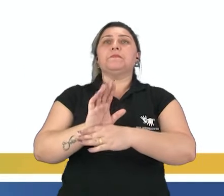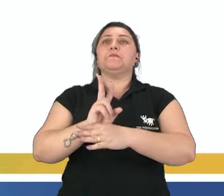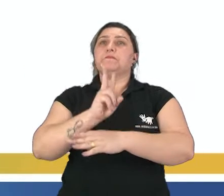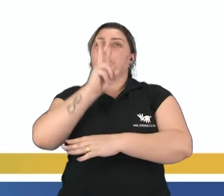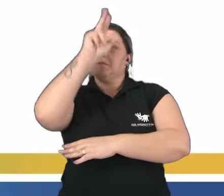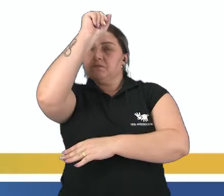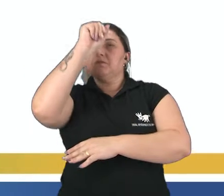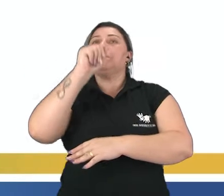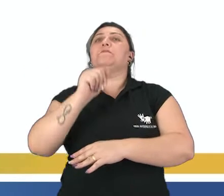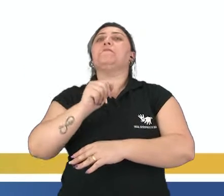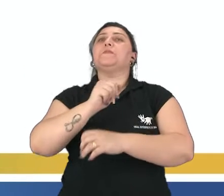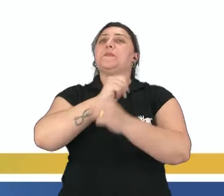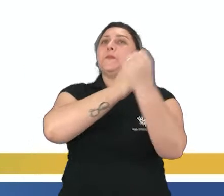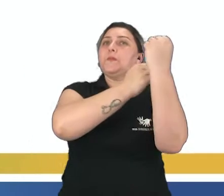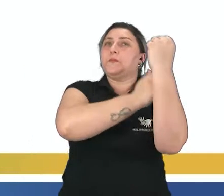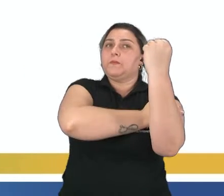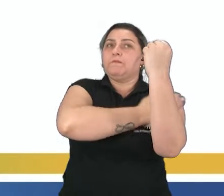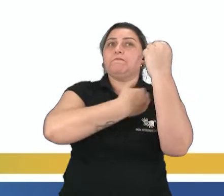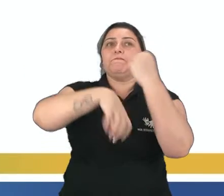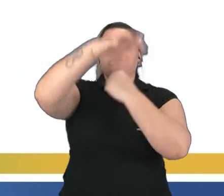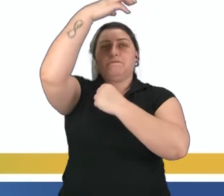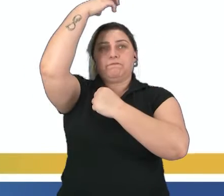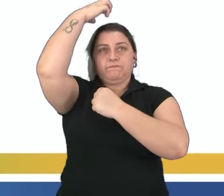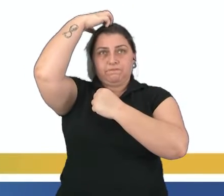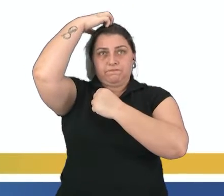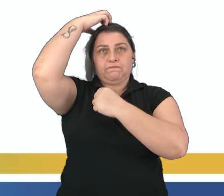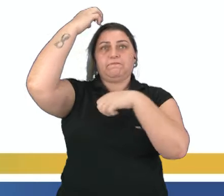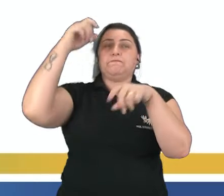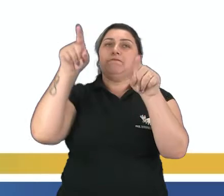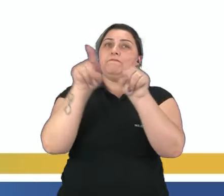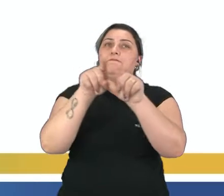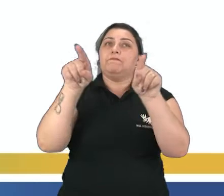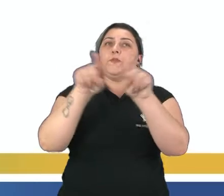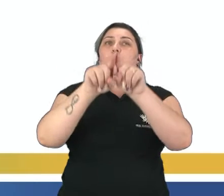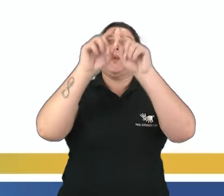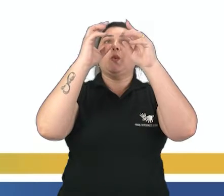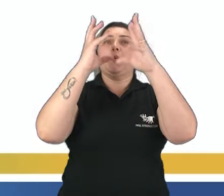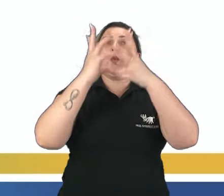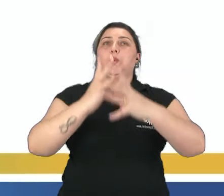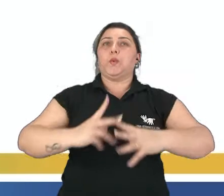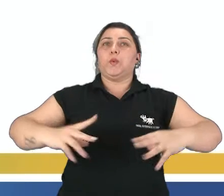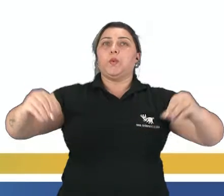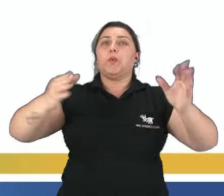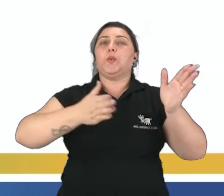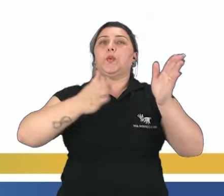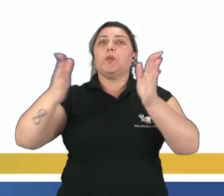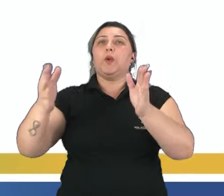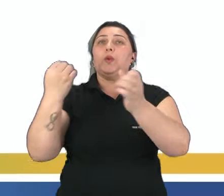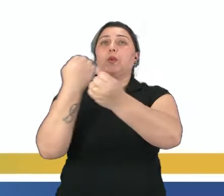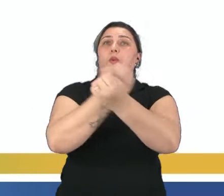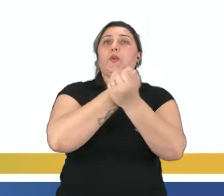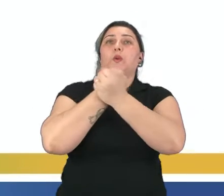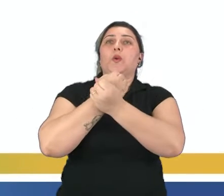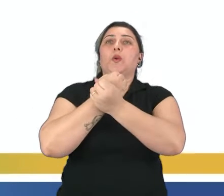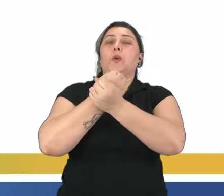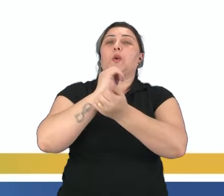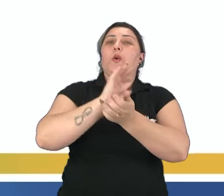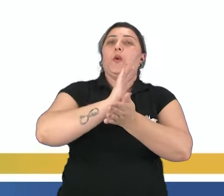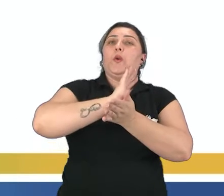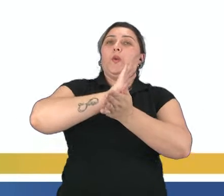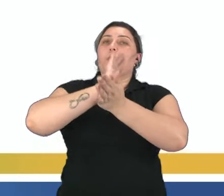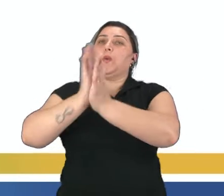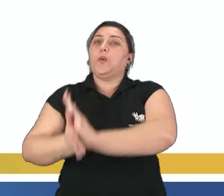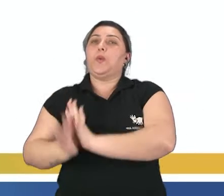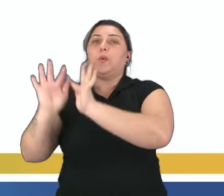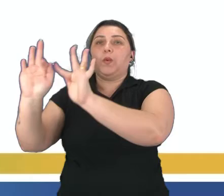para o fortalecimento do poder real e acarretando no desaparecimento gradual da servidão e no declínio do